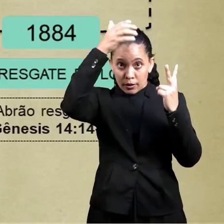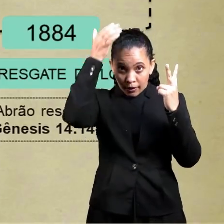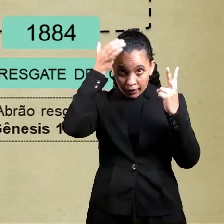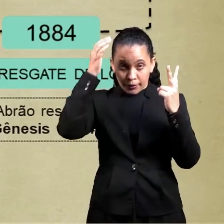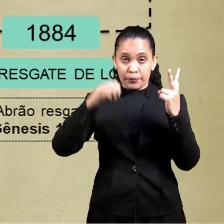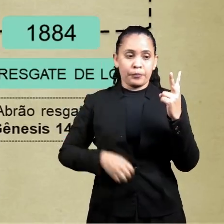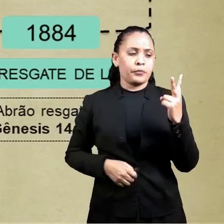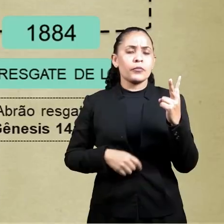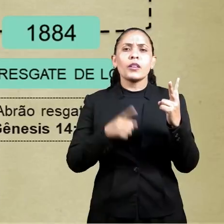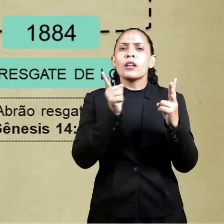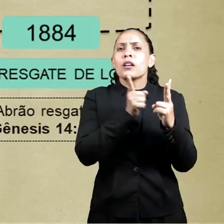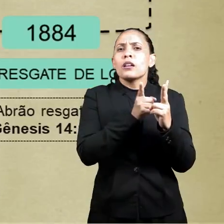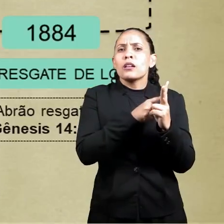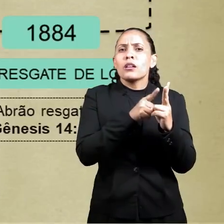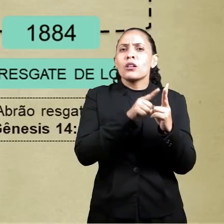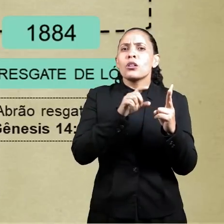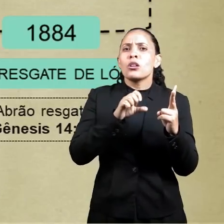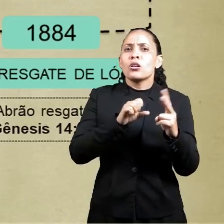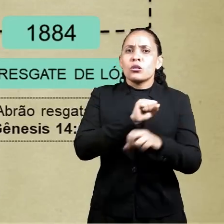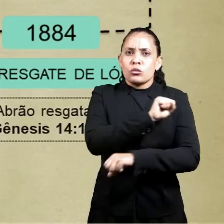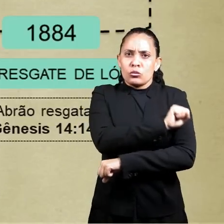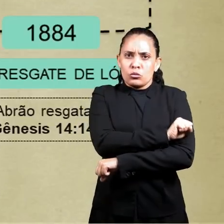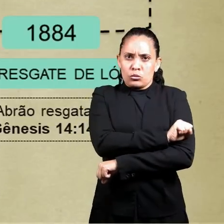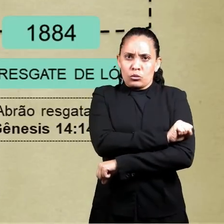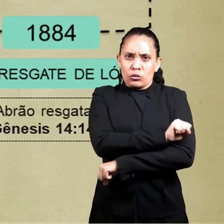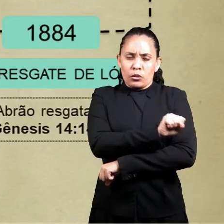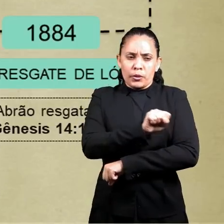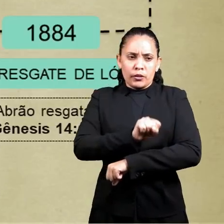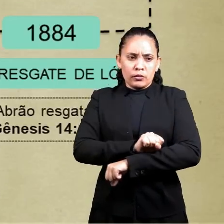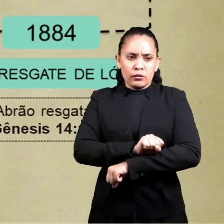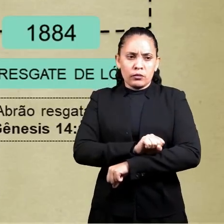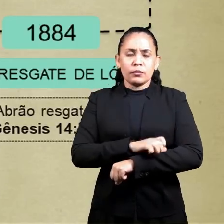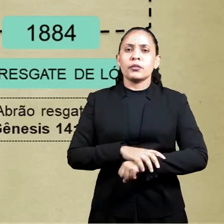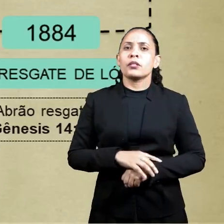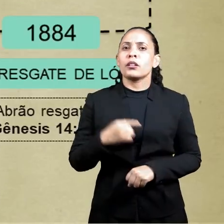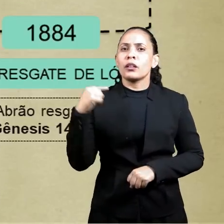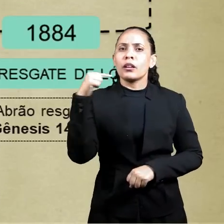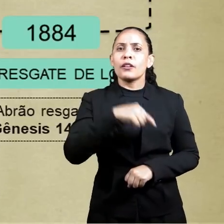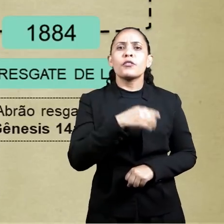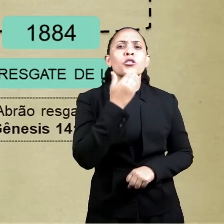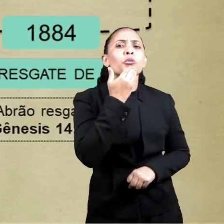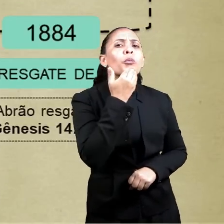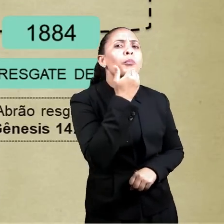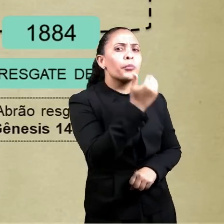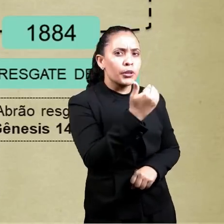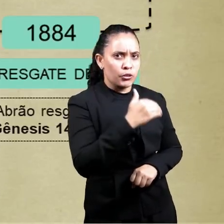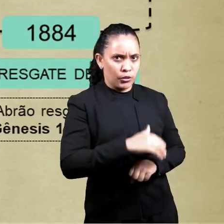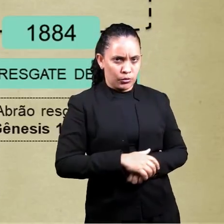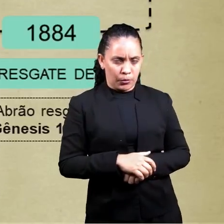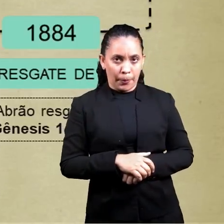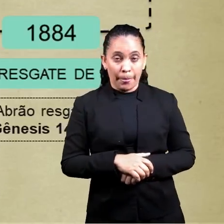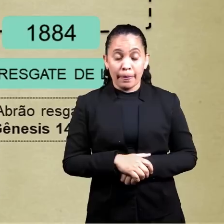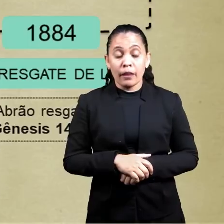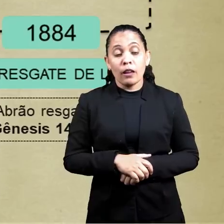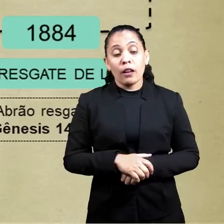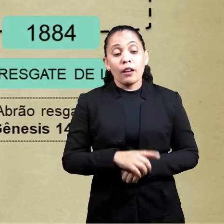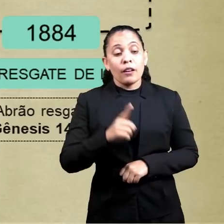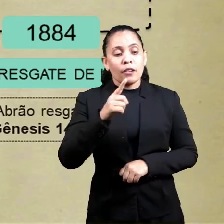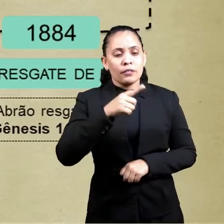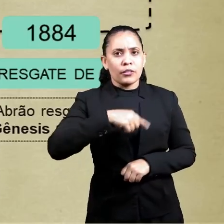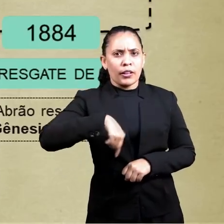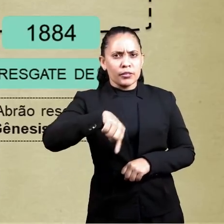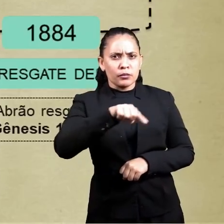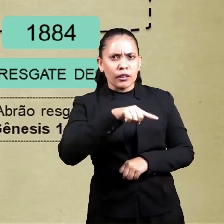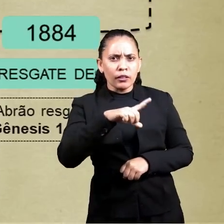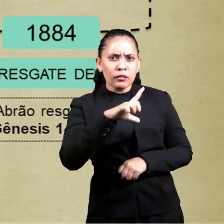Sodoma. Interessante que com o rei de Sodoma, ele faz um pedido ali. O pedido do rei de Sodoma era que ele ficasse com as